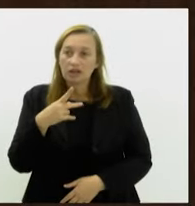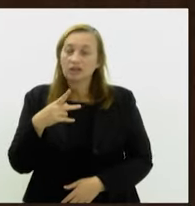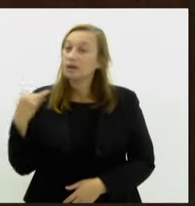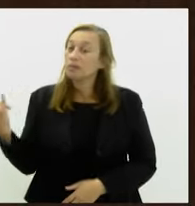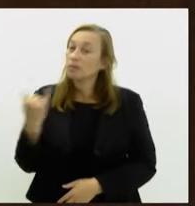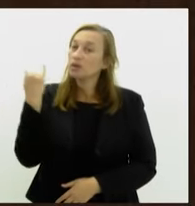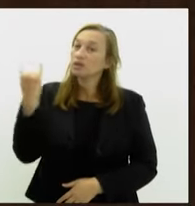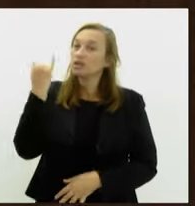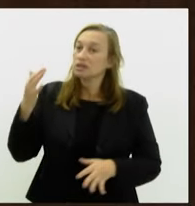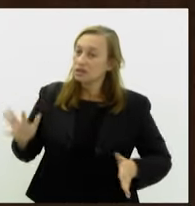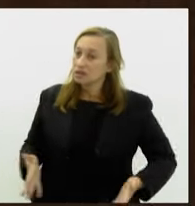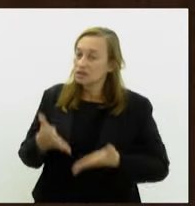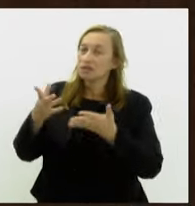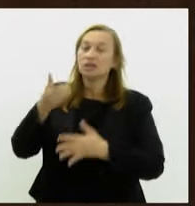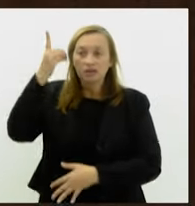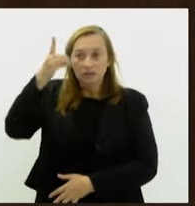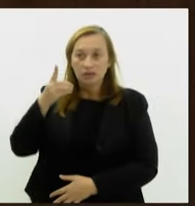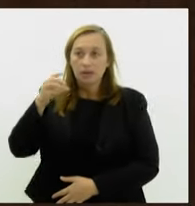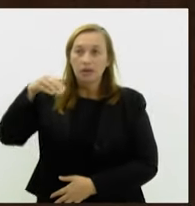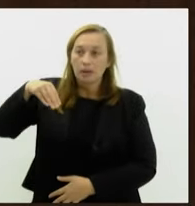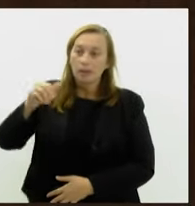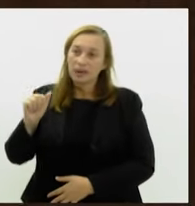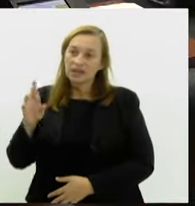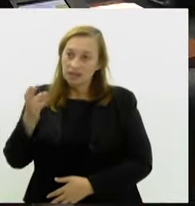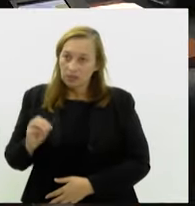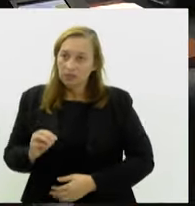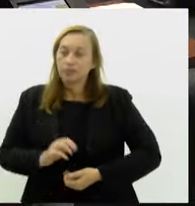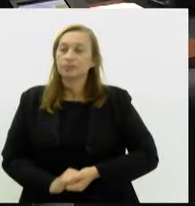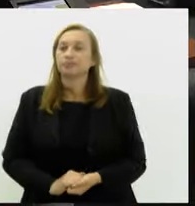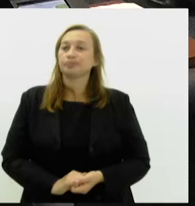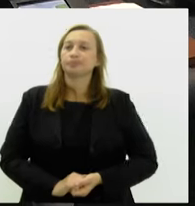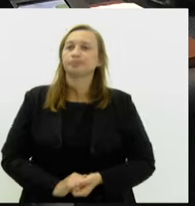relevância da iniciativa do deputado Carlos Macedo.